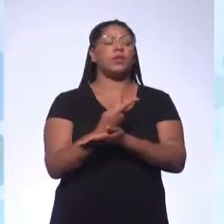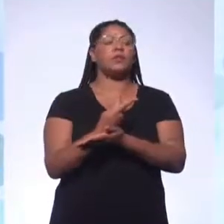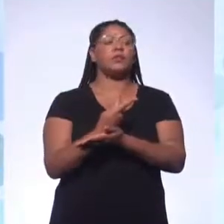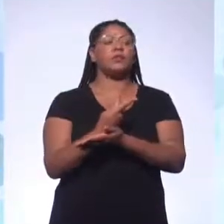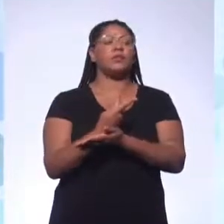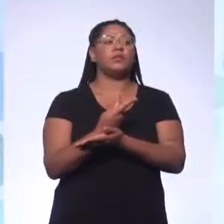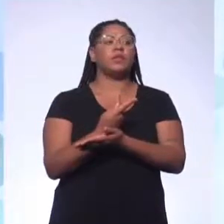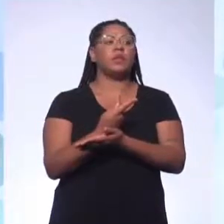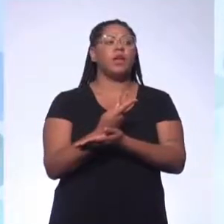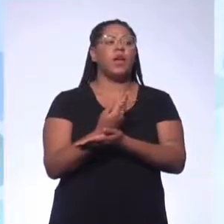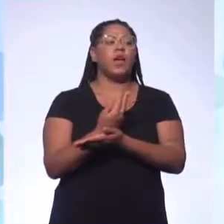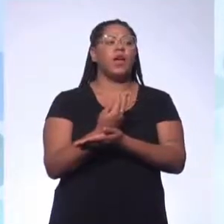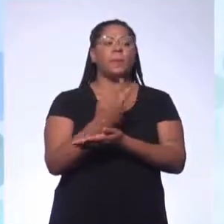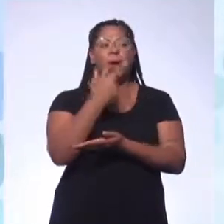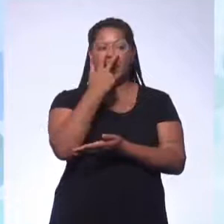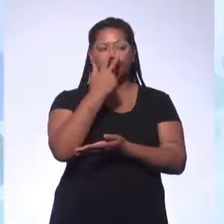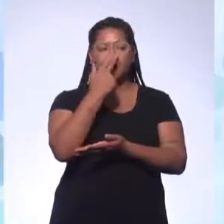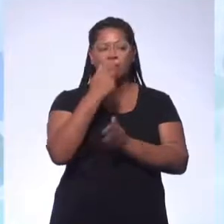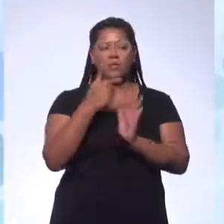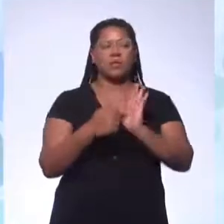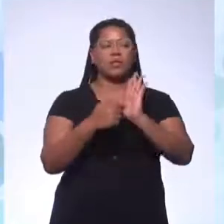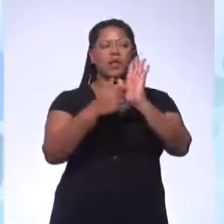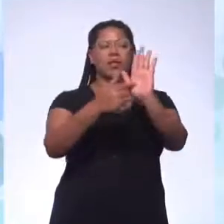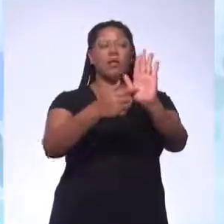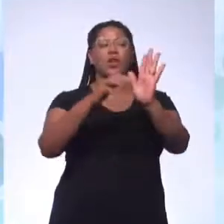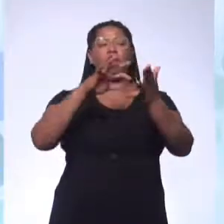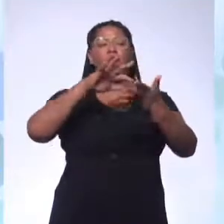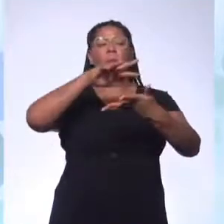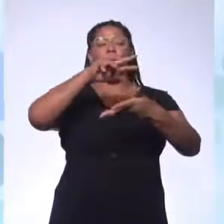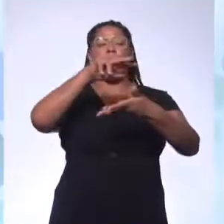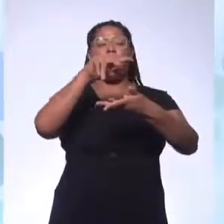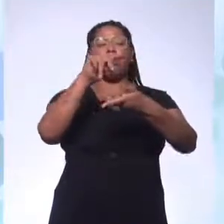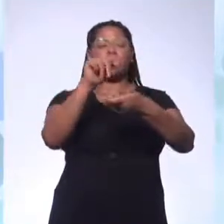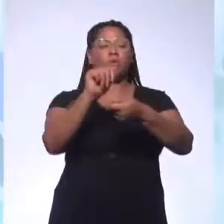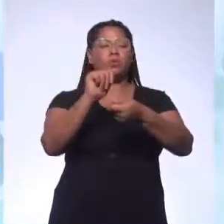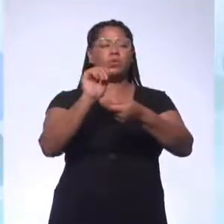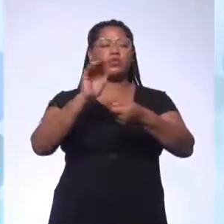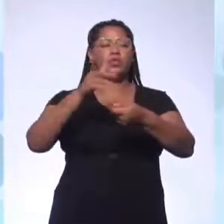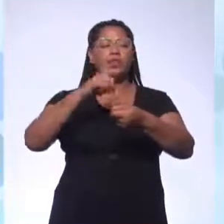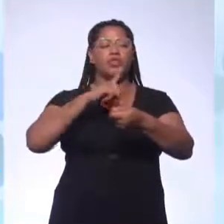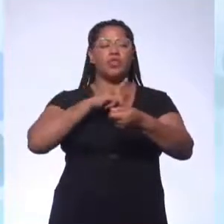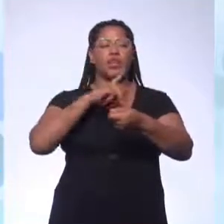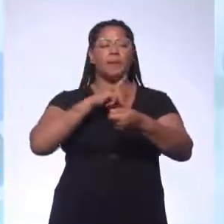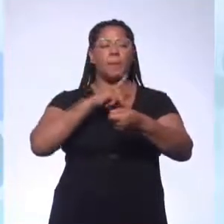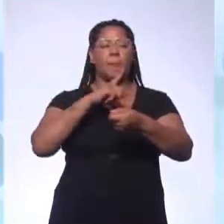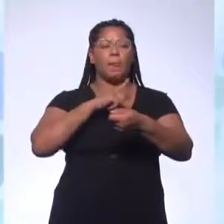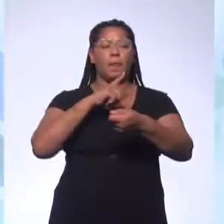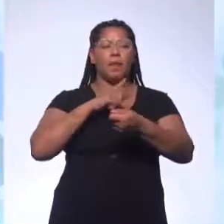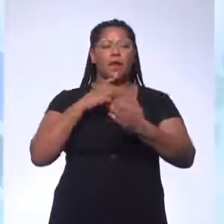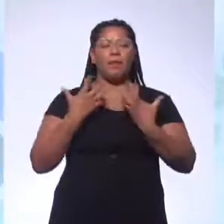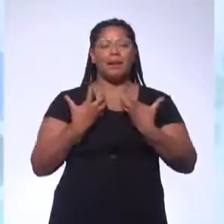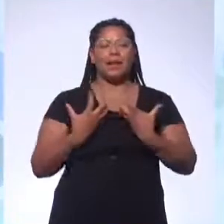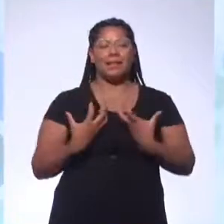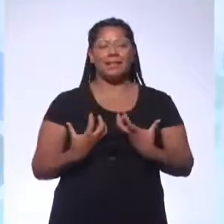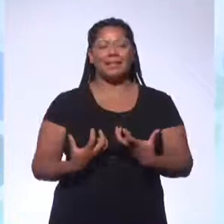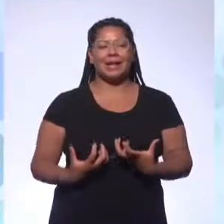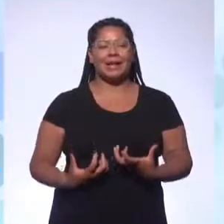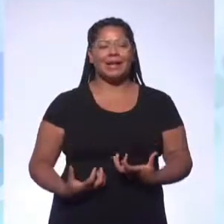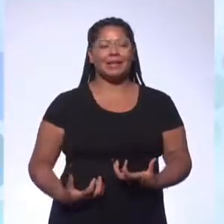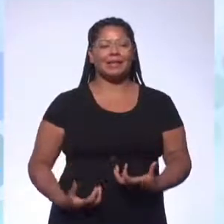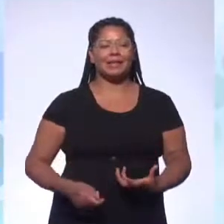um aceno ao mundo de que já está havendo um desgaste do modelo